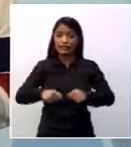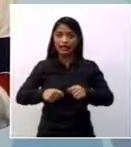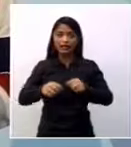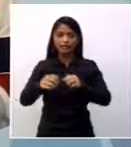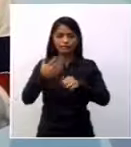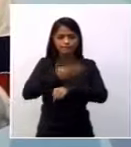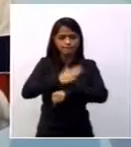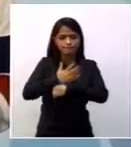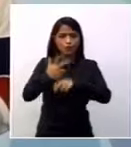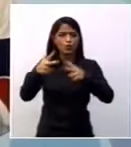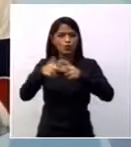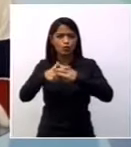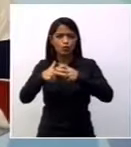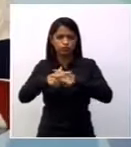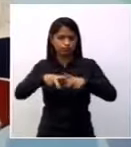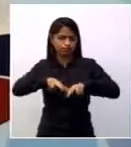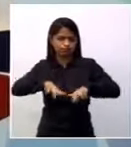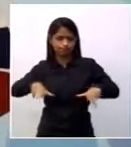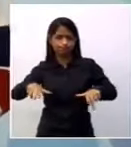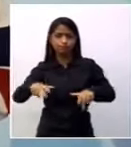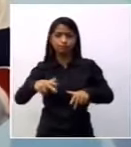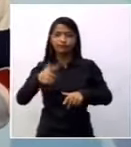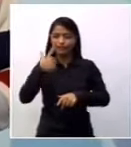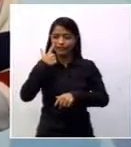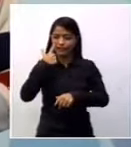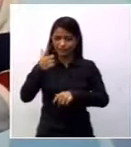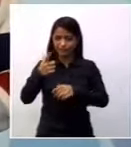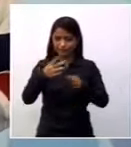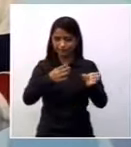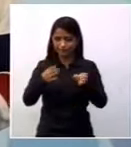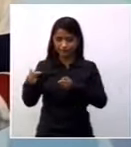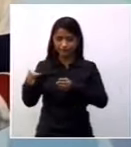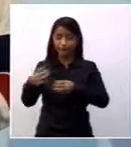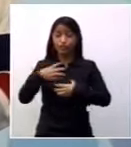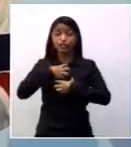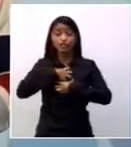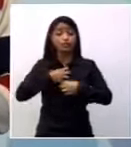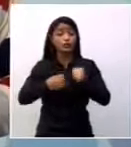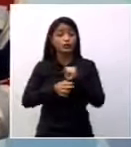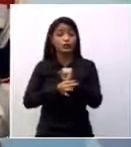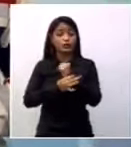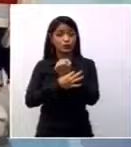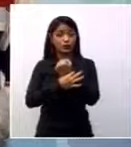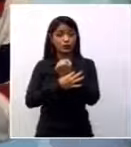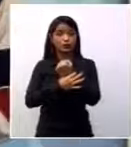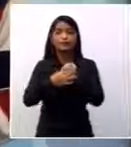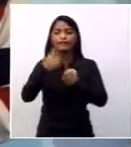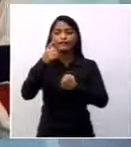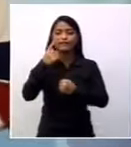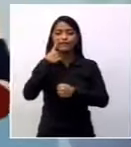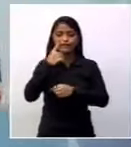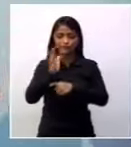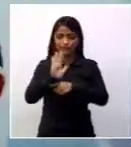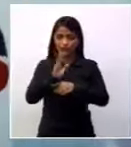físico também em casa, ok? Vamos lá, e de maneira segura, gente. Vamos passar o vídeo, por favor?